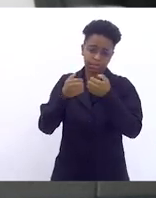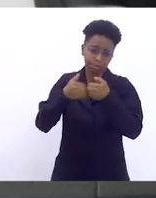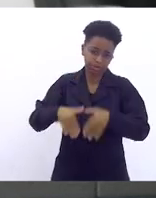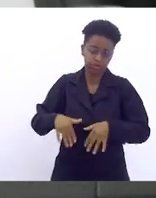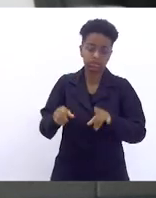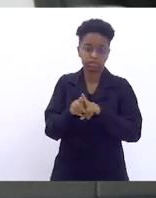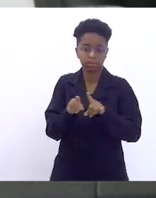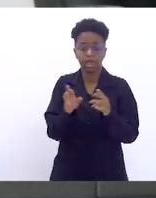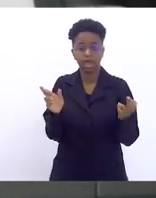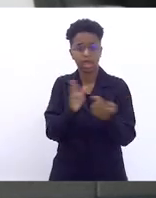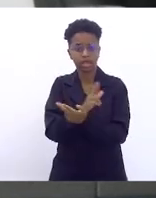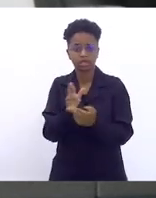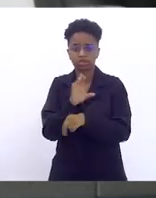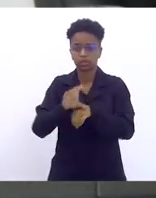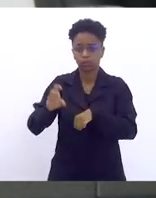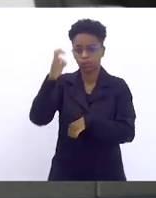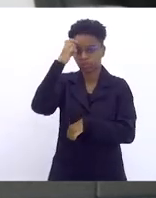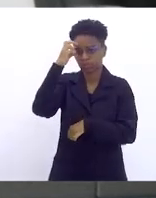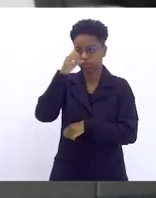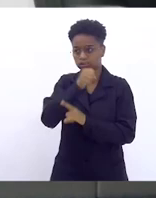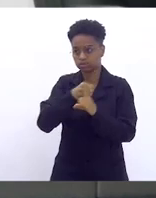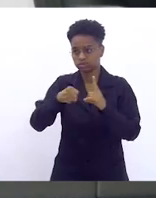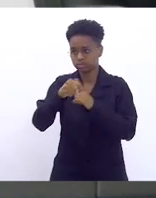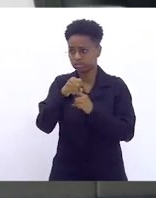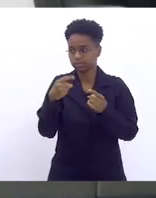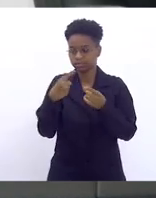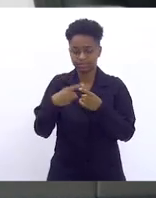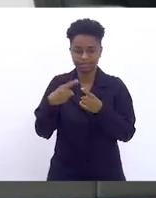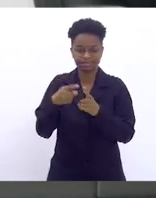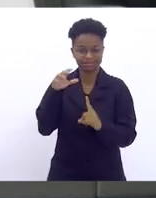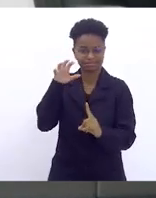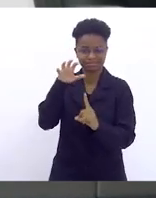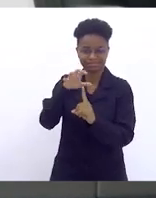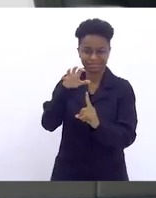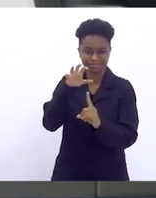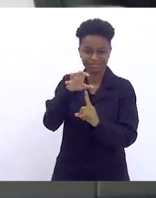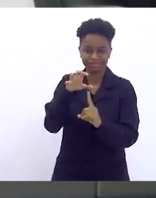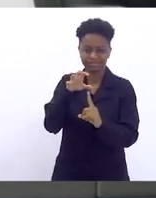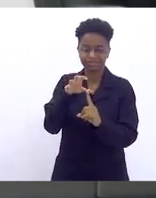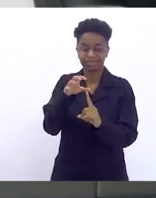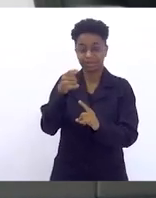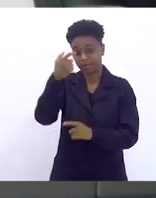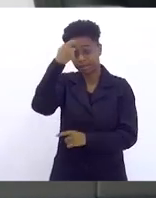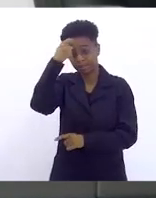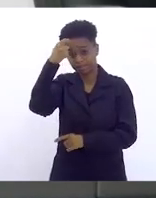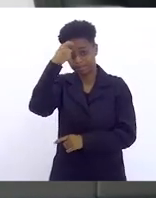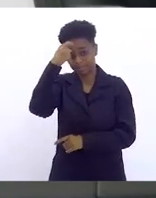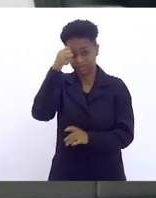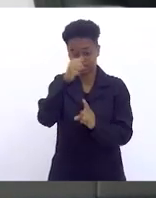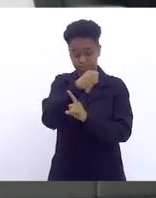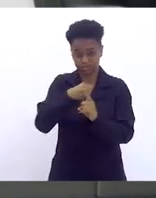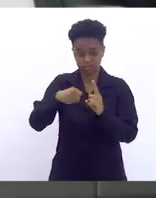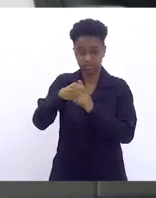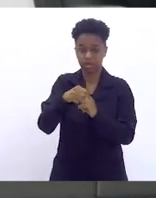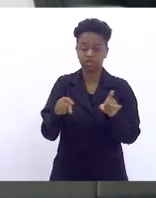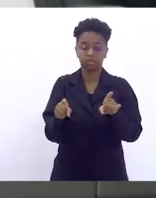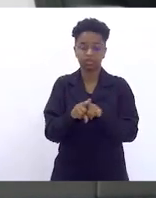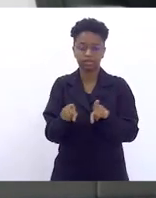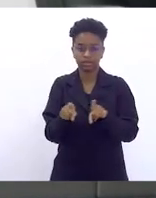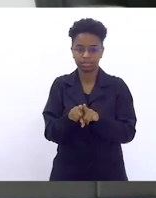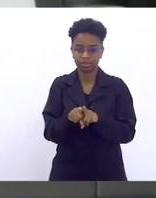as relações culturais e sociais porque ela interfere no psique da própria sociedade da